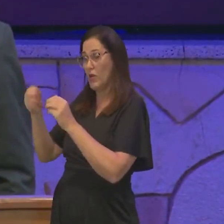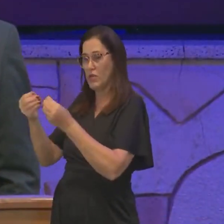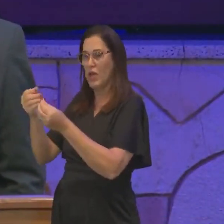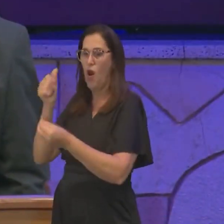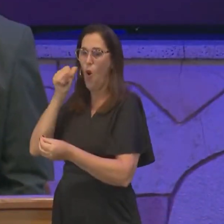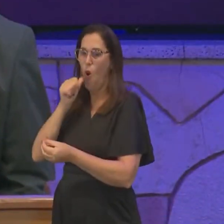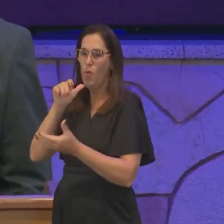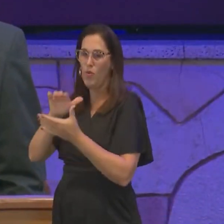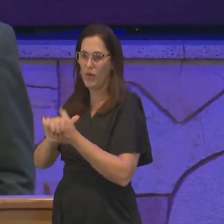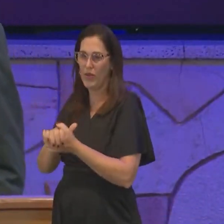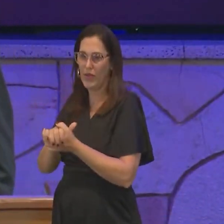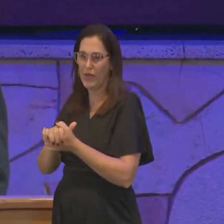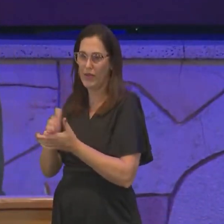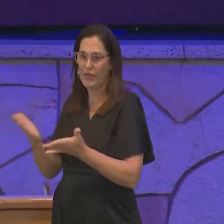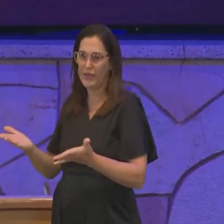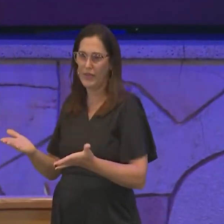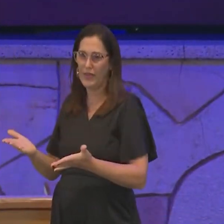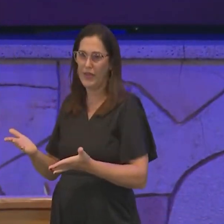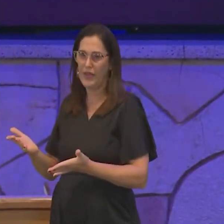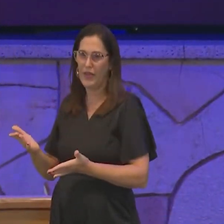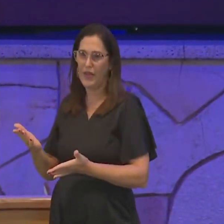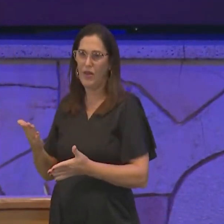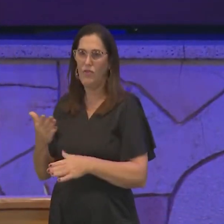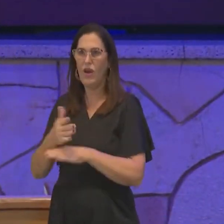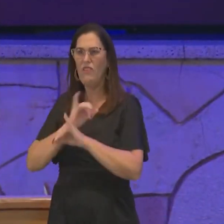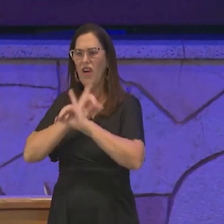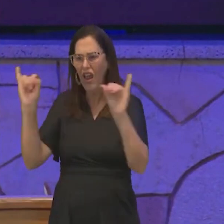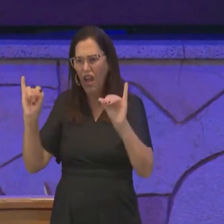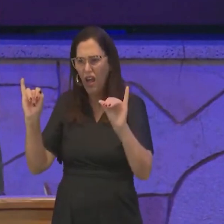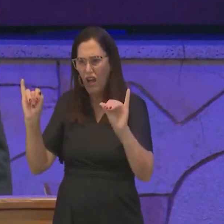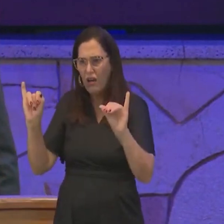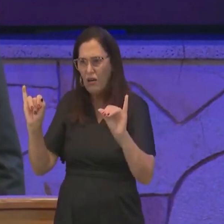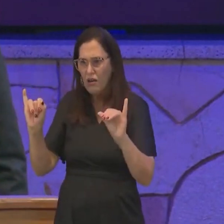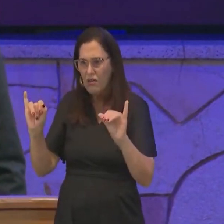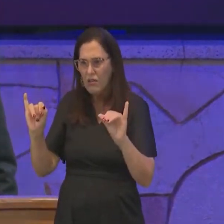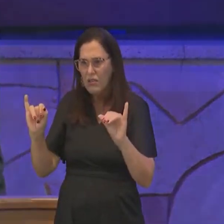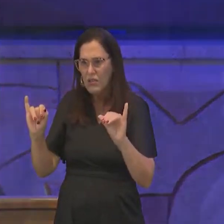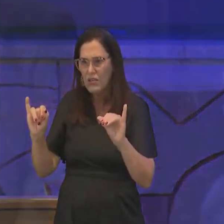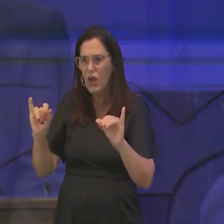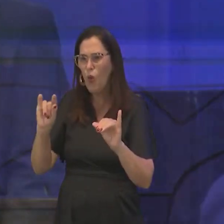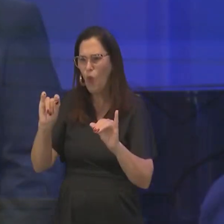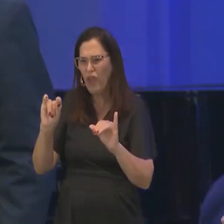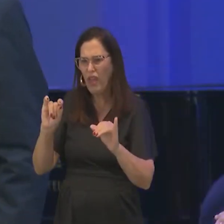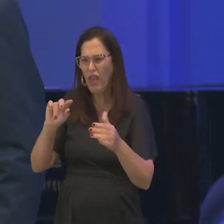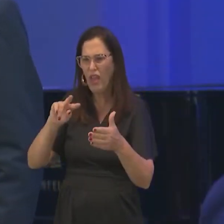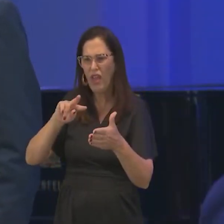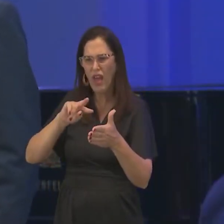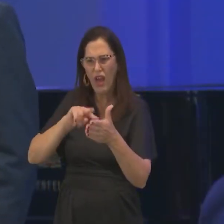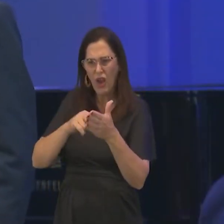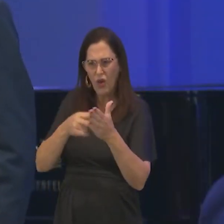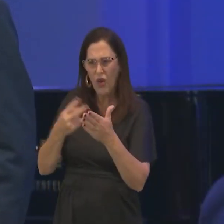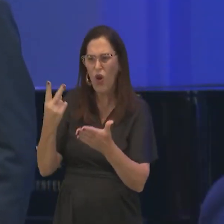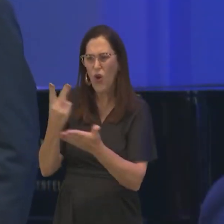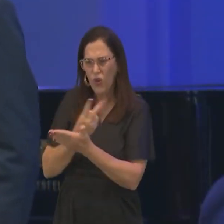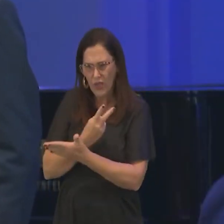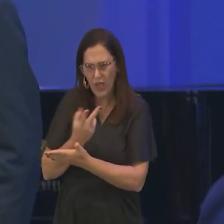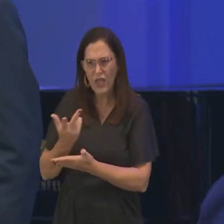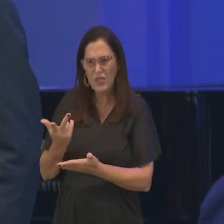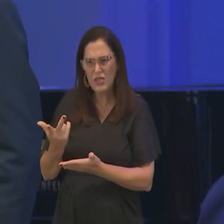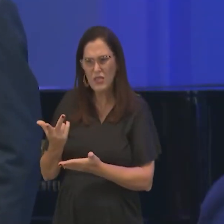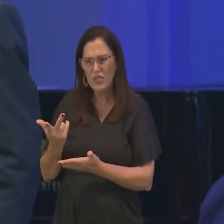e mulher, homem e mulher. Vai você anunciar isso por aí. Você sabe o que você está sujeito, o que nós estamos